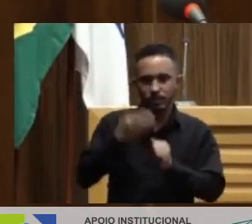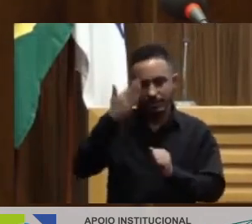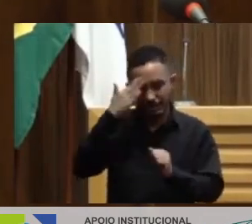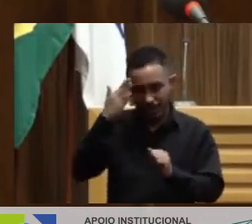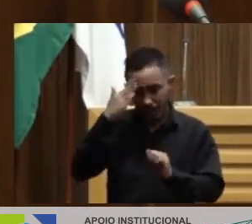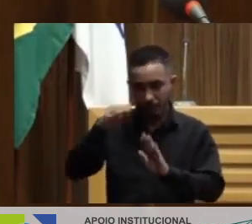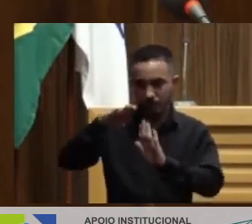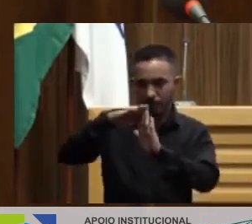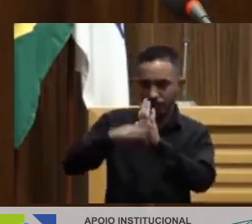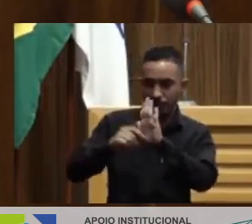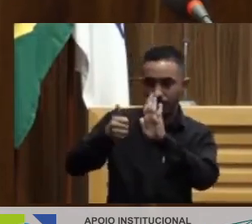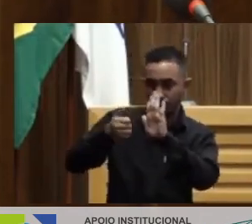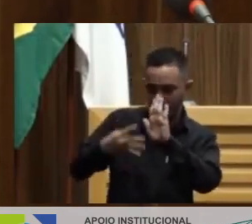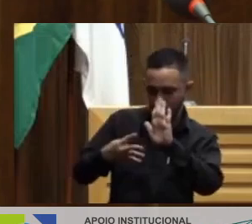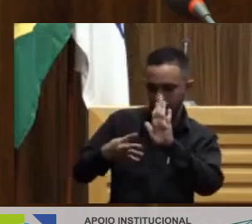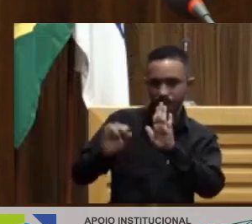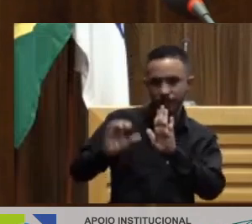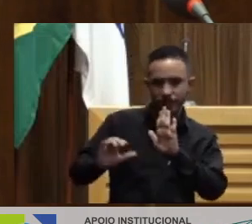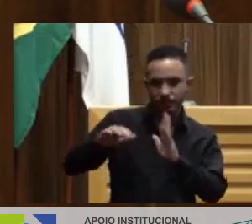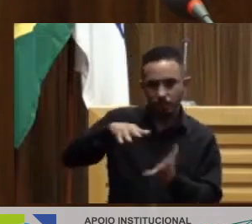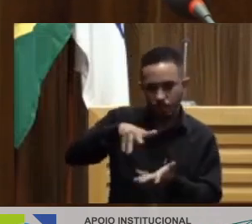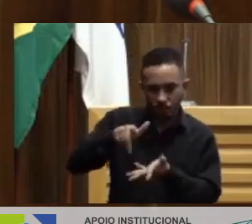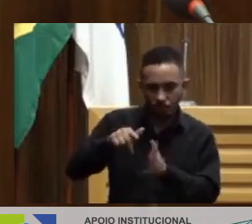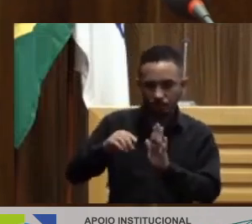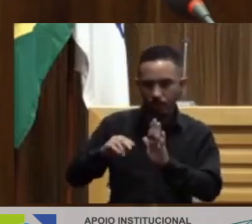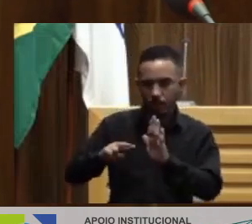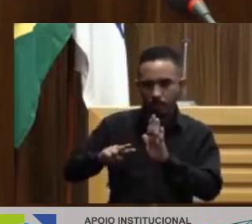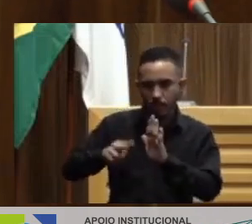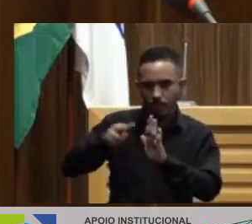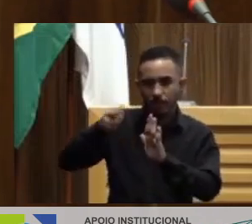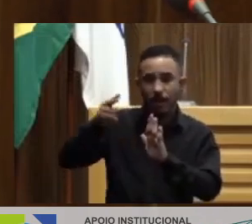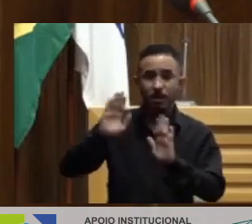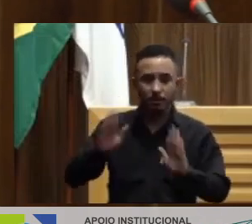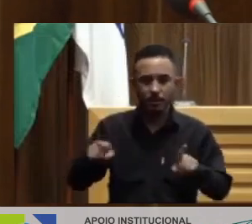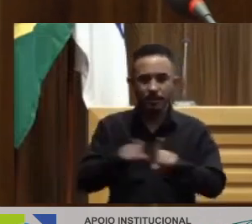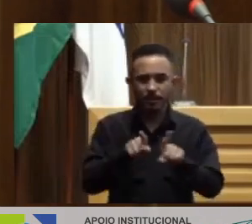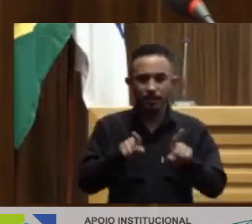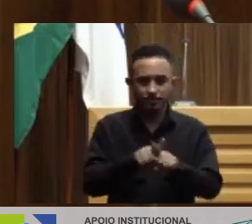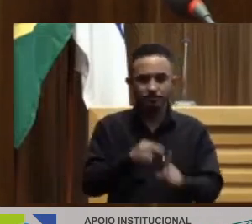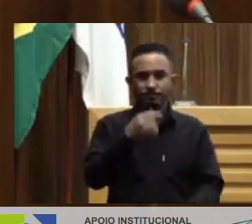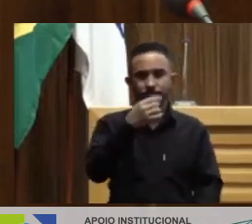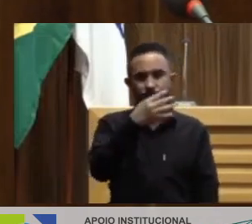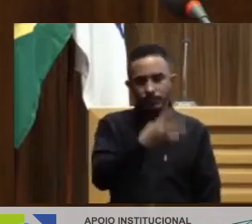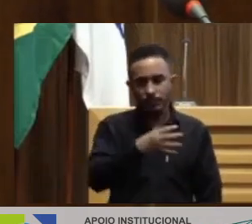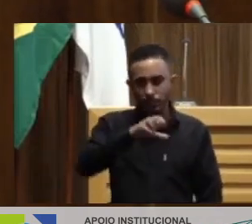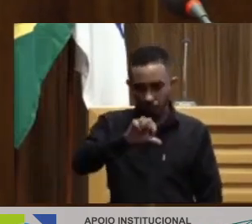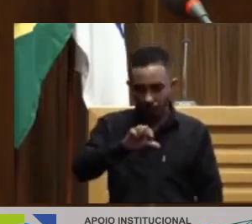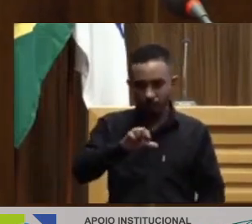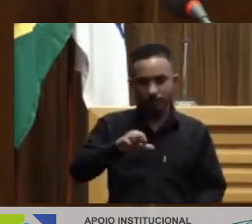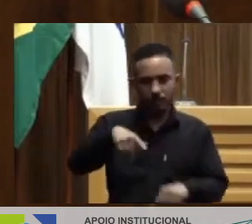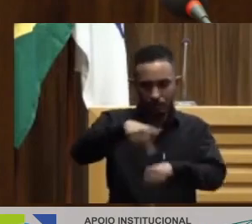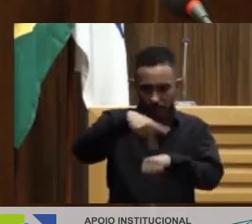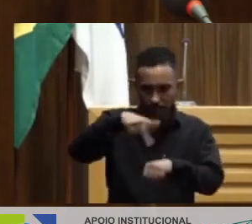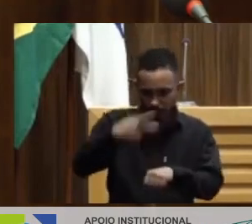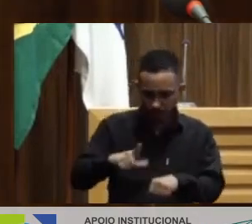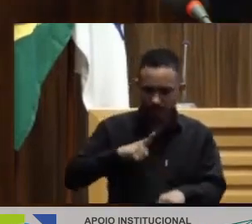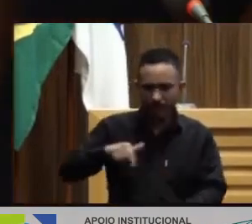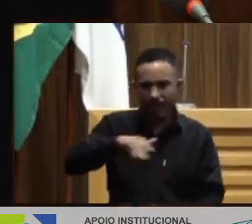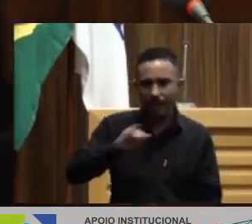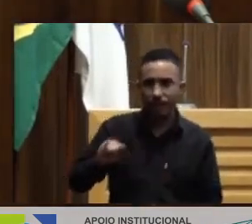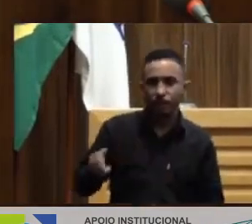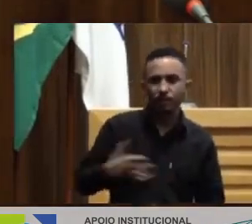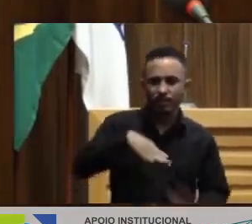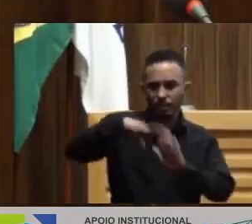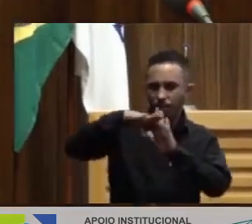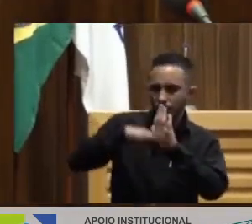14ª produção de ciência do mundo, mas somos a 49ª nação, Bitolipe, em inovação. Então, isso